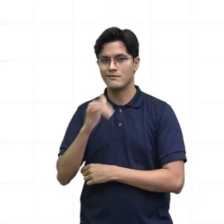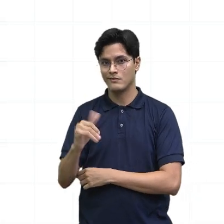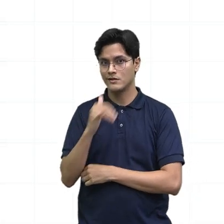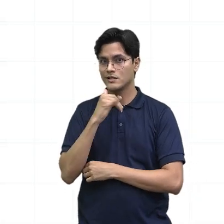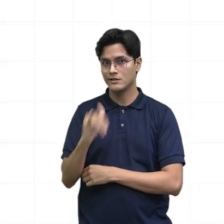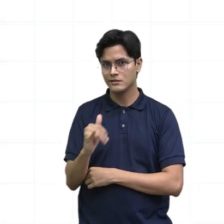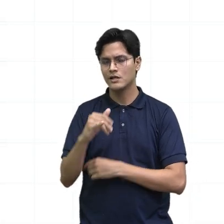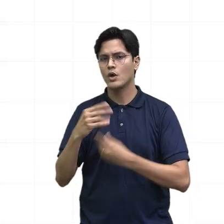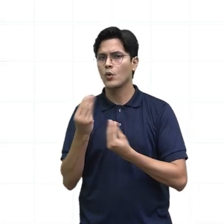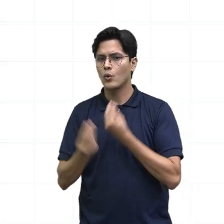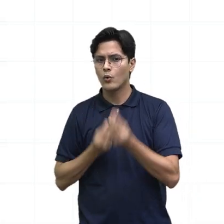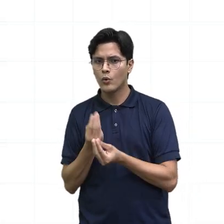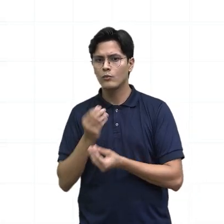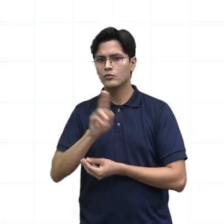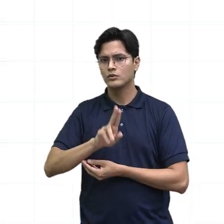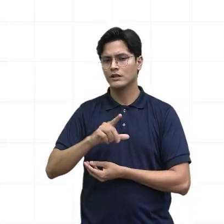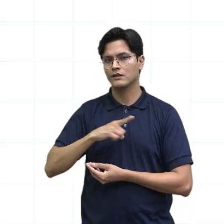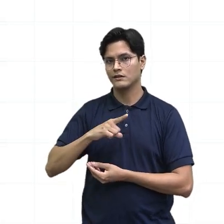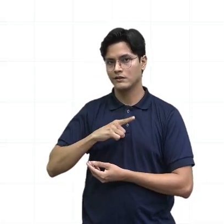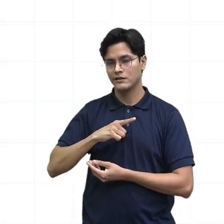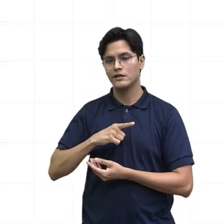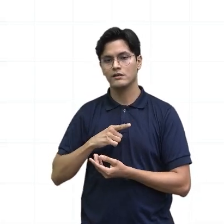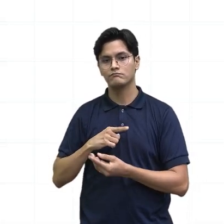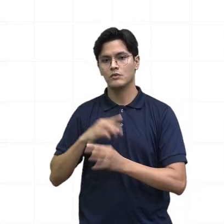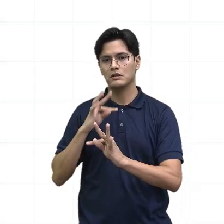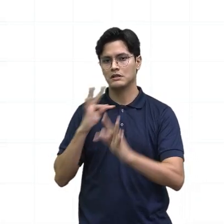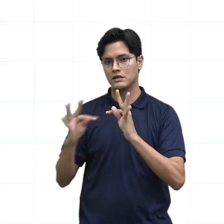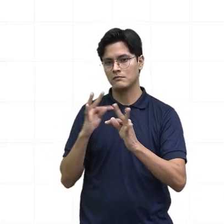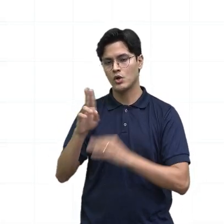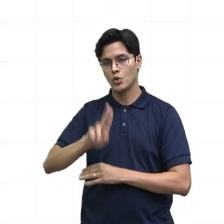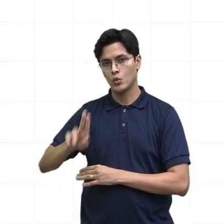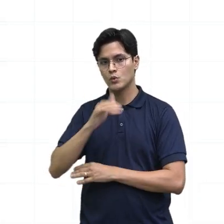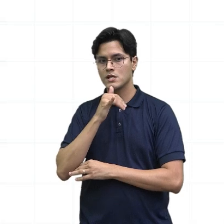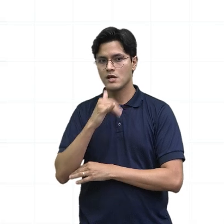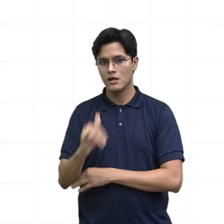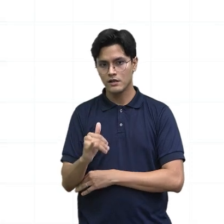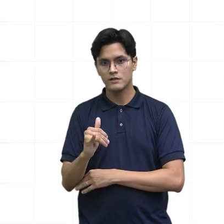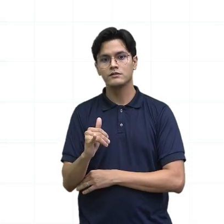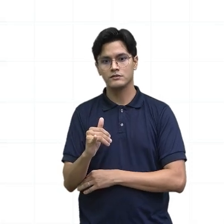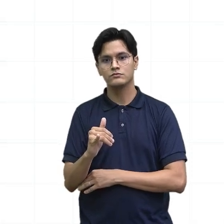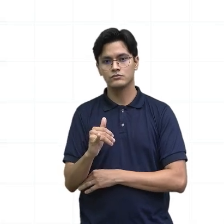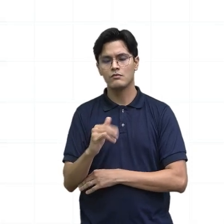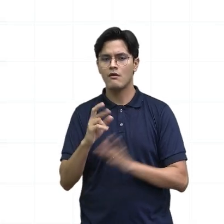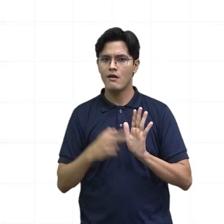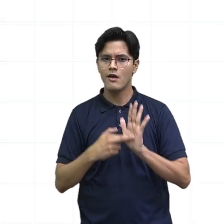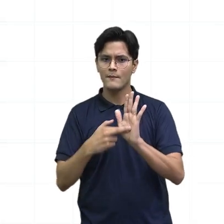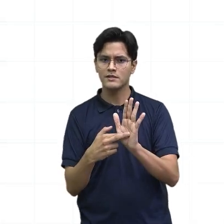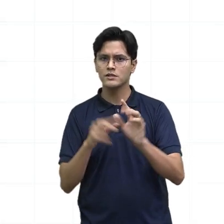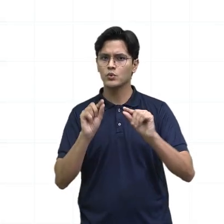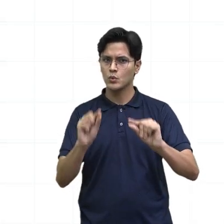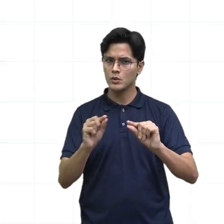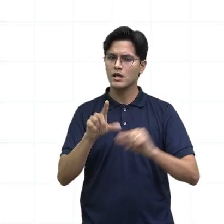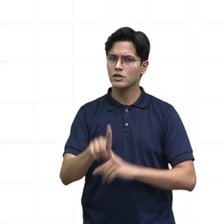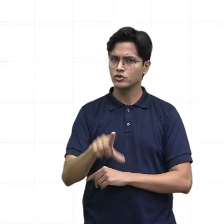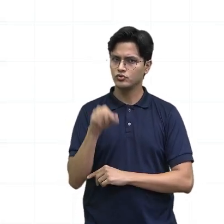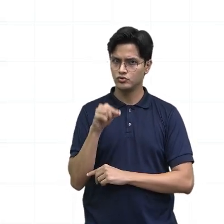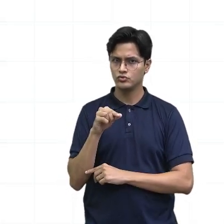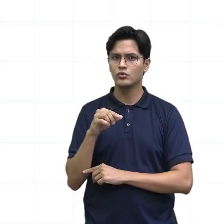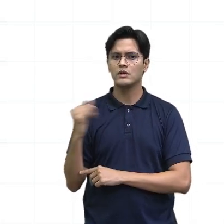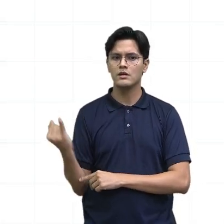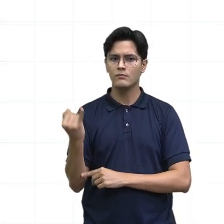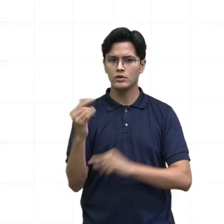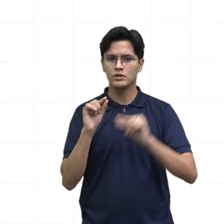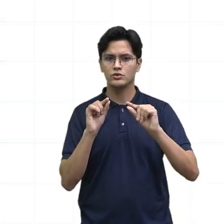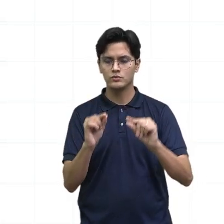uma alternativa promissora de preservação de alimentos, graças a vantagens como a pequena alteração